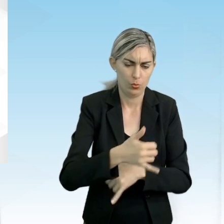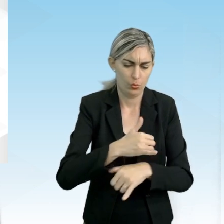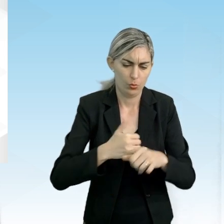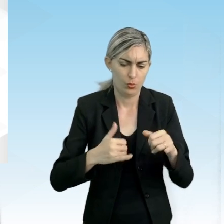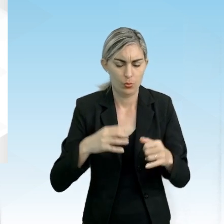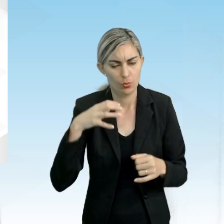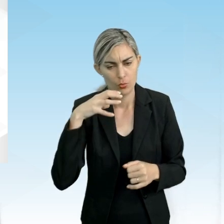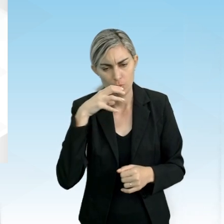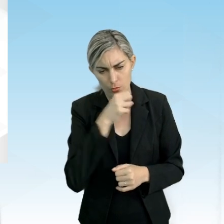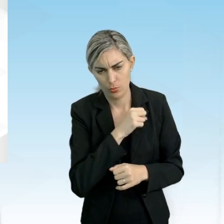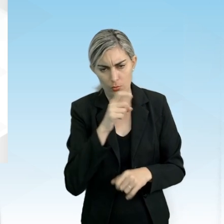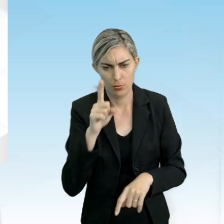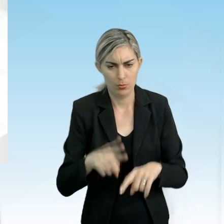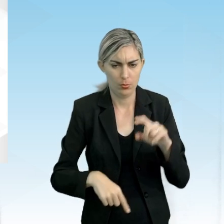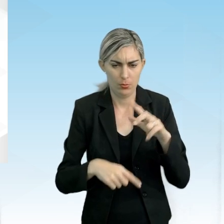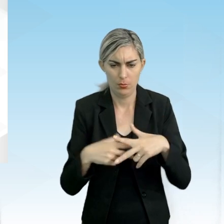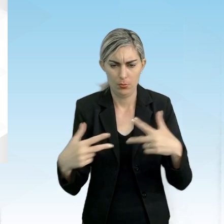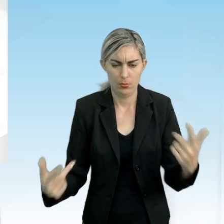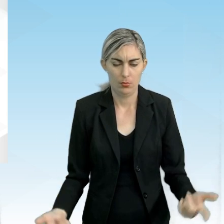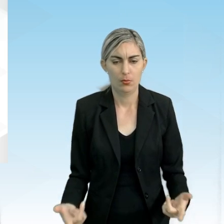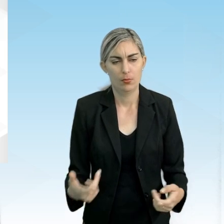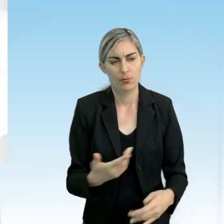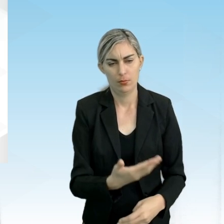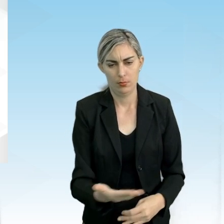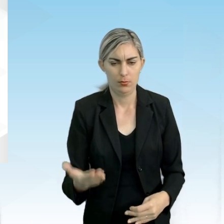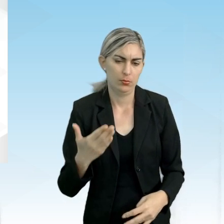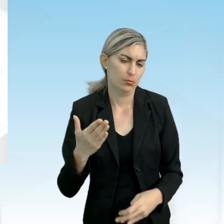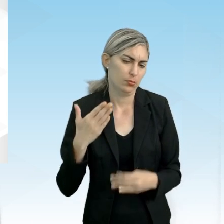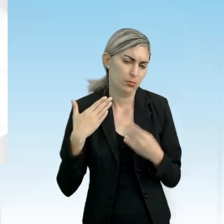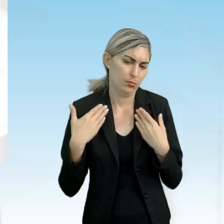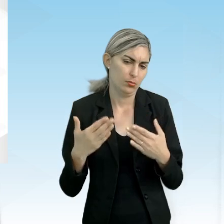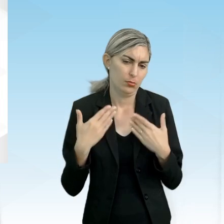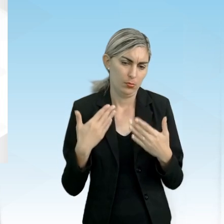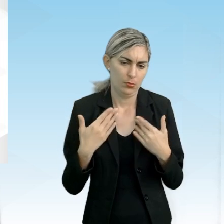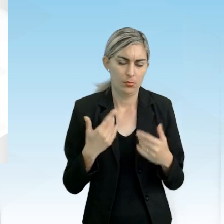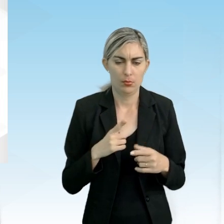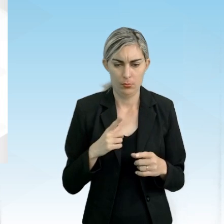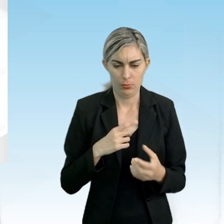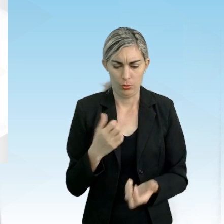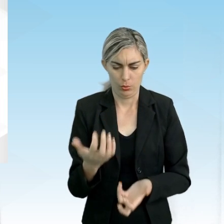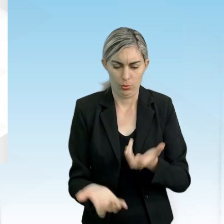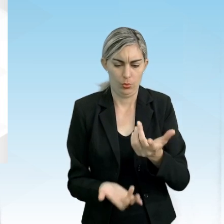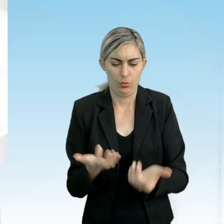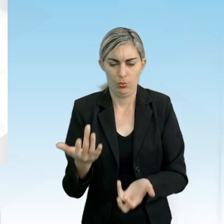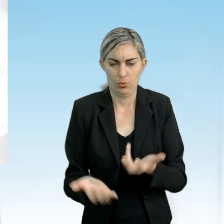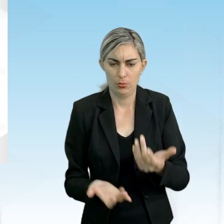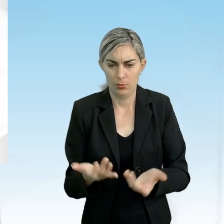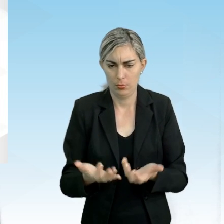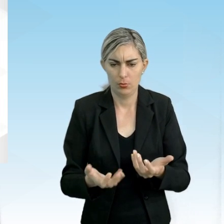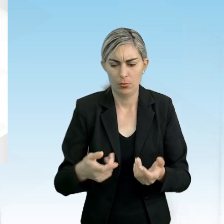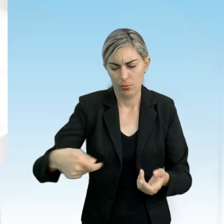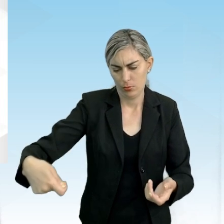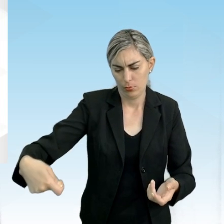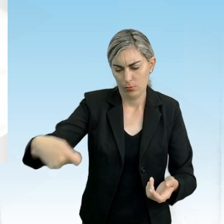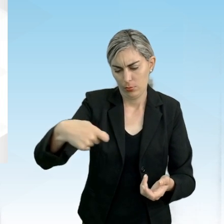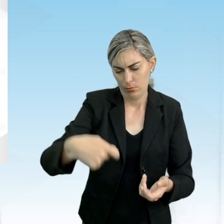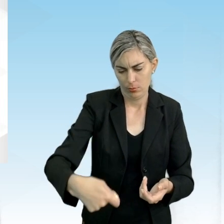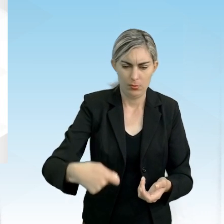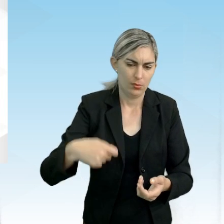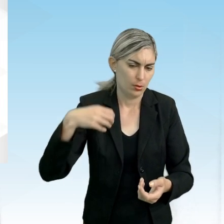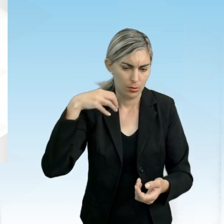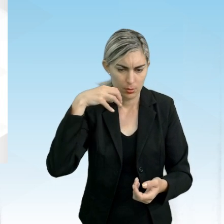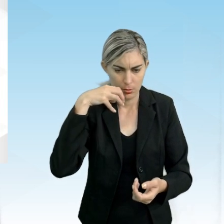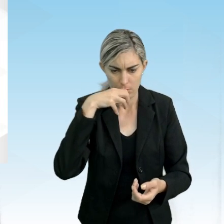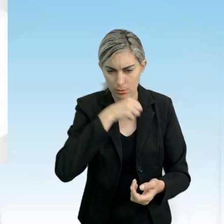pelo material e sendo assim com o calor que é metido pela chama do fogão a colher que está quente